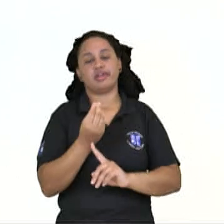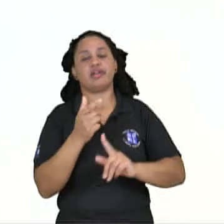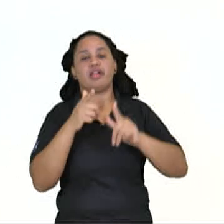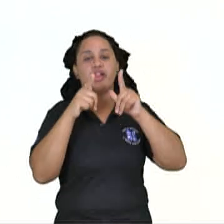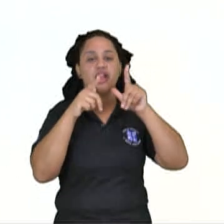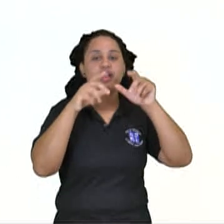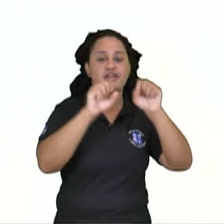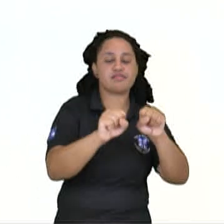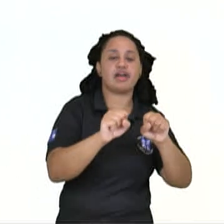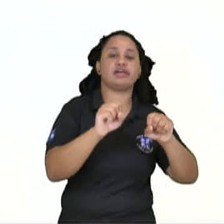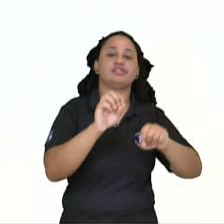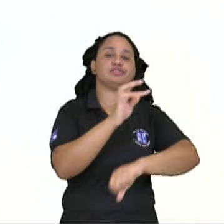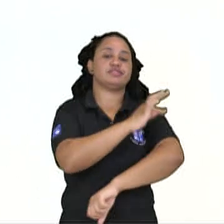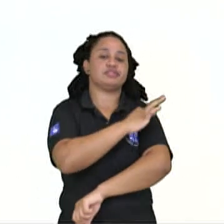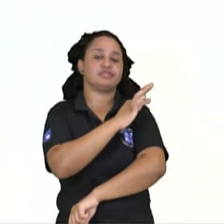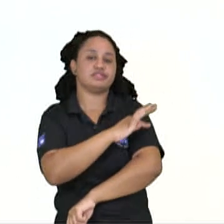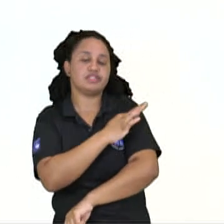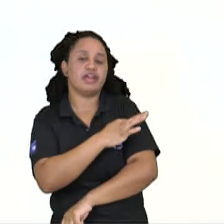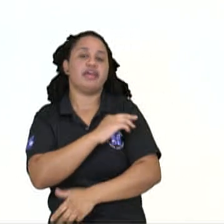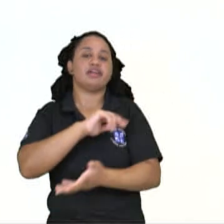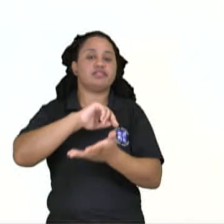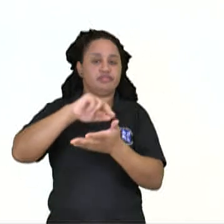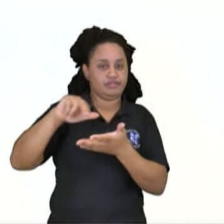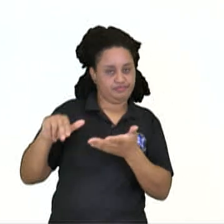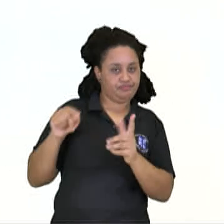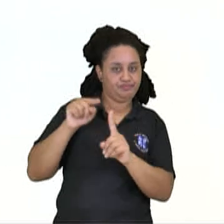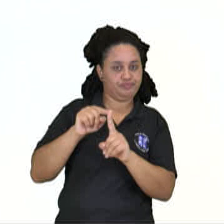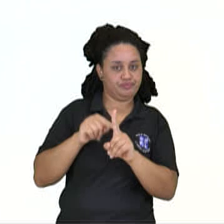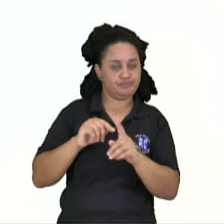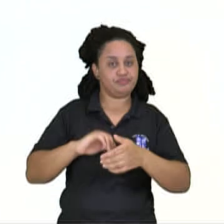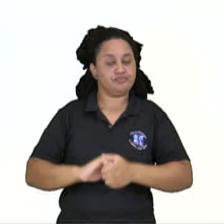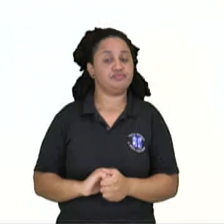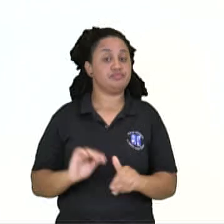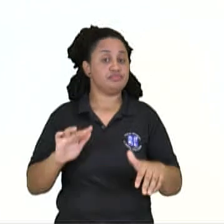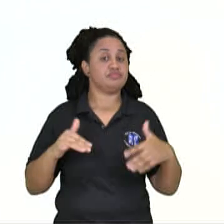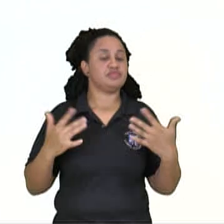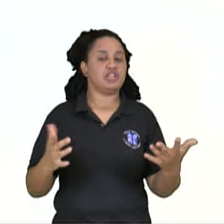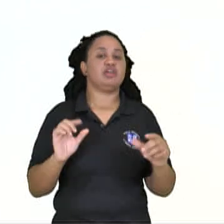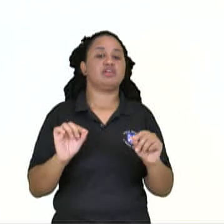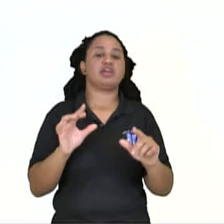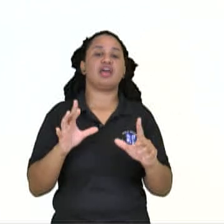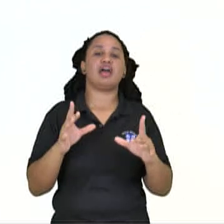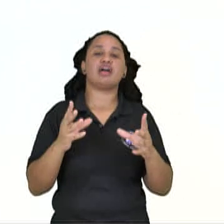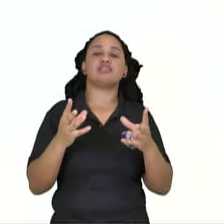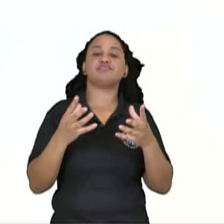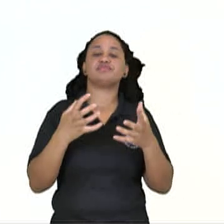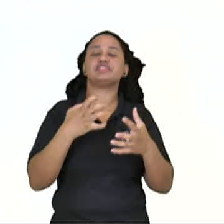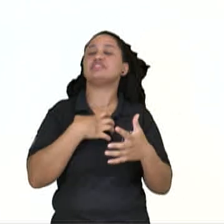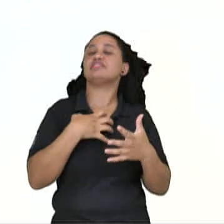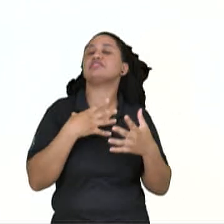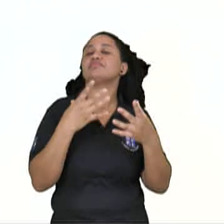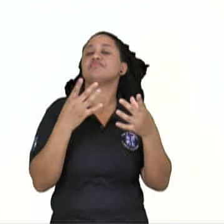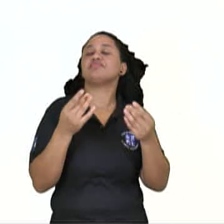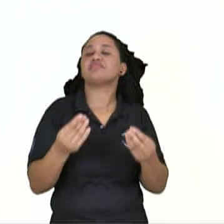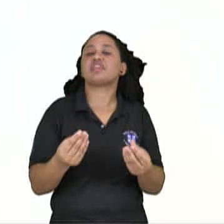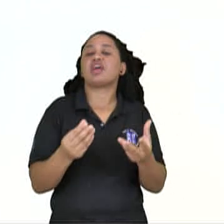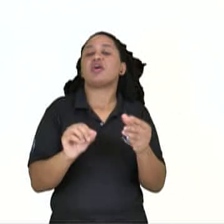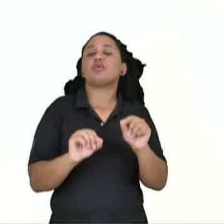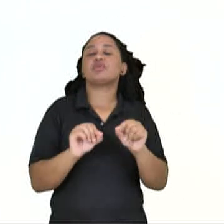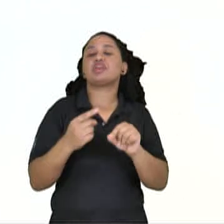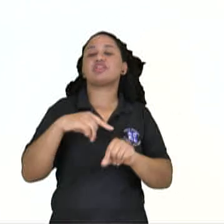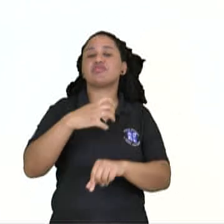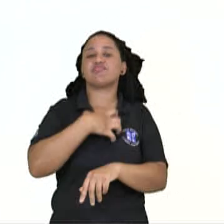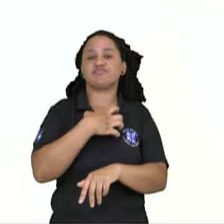linguagens e técnicas mais diferentes. Afinal, as sensibilidades, ou seja, nossos